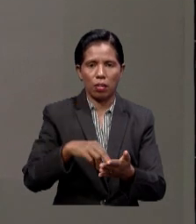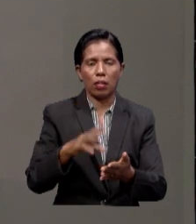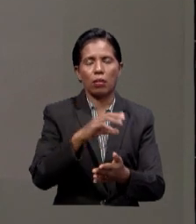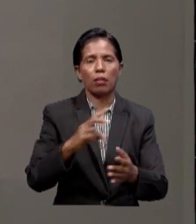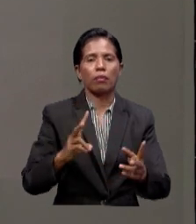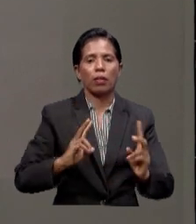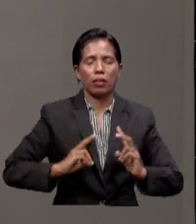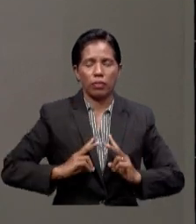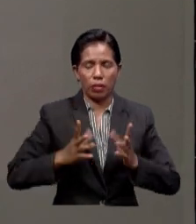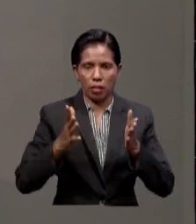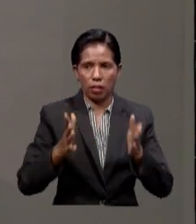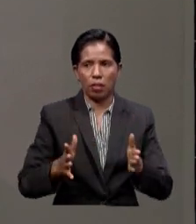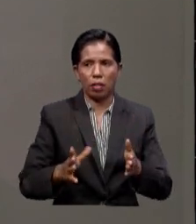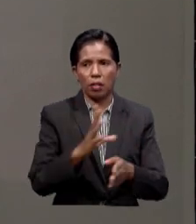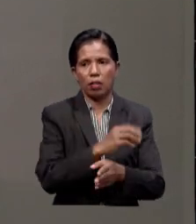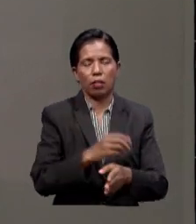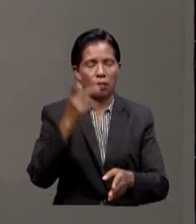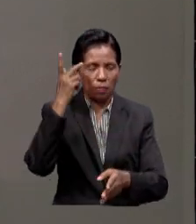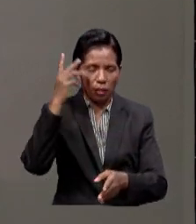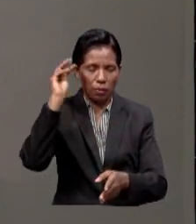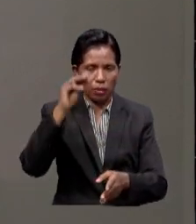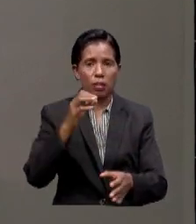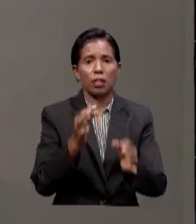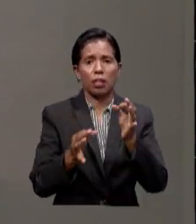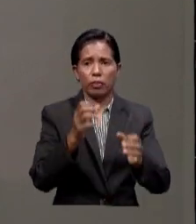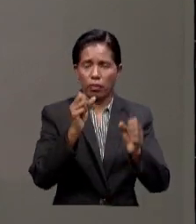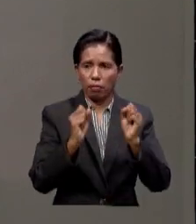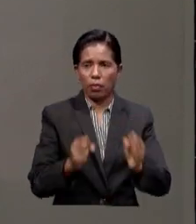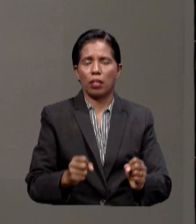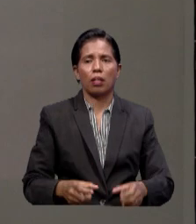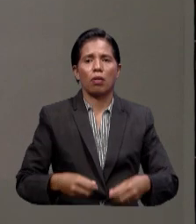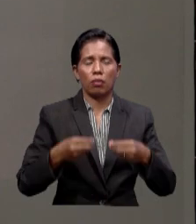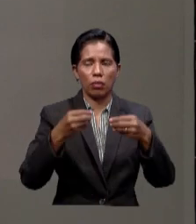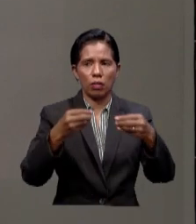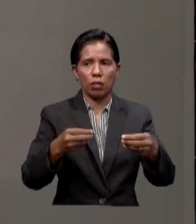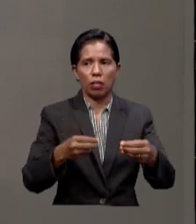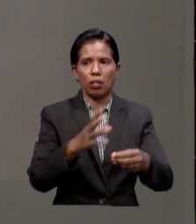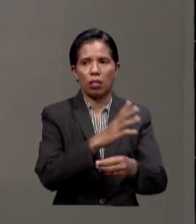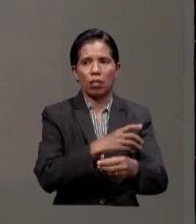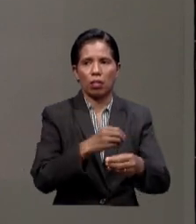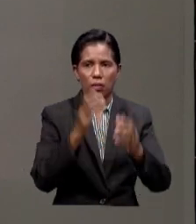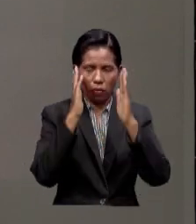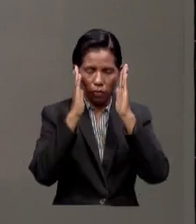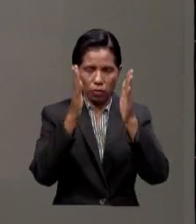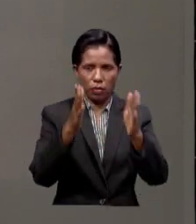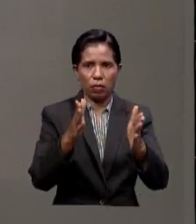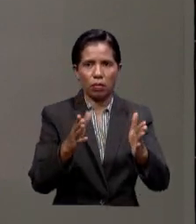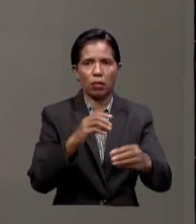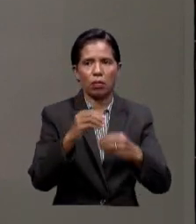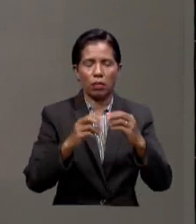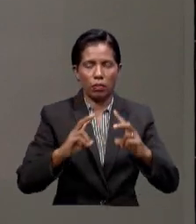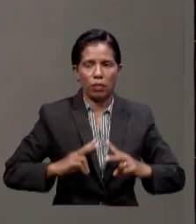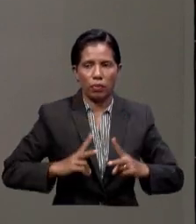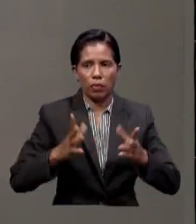nia. No mos ba primeiro ministro ba elekari foto atenção rumah bahia veterano Sira